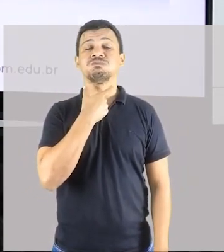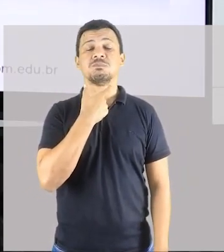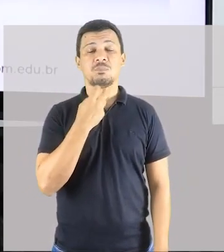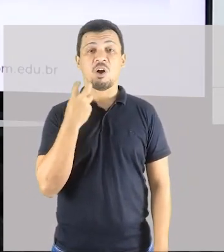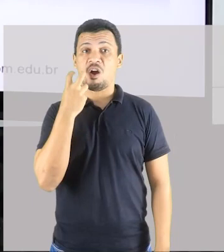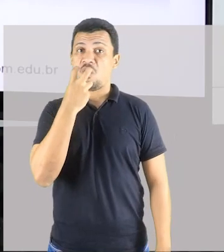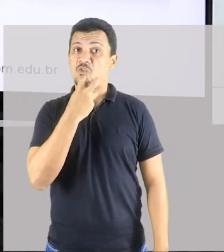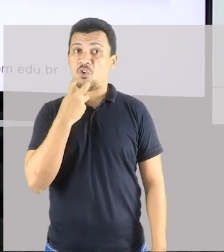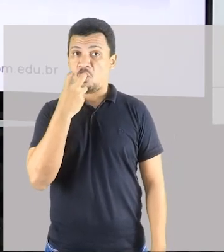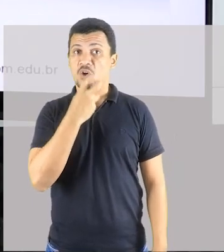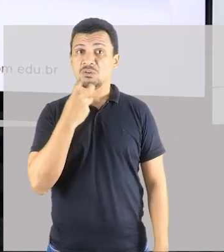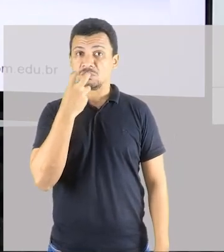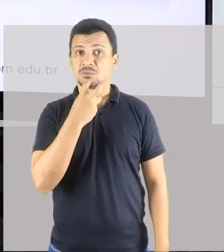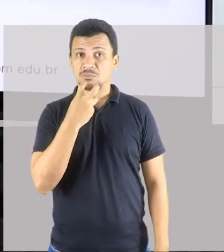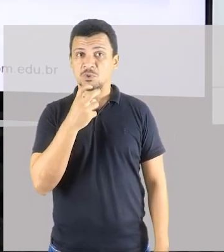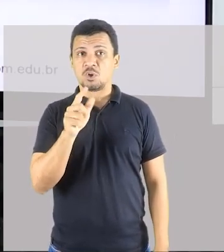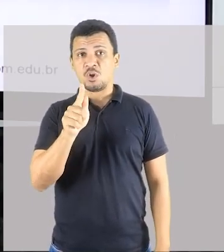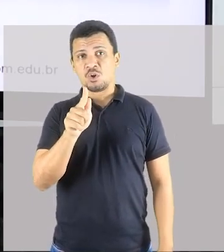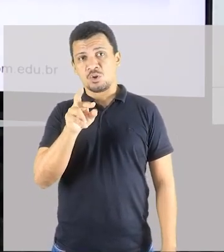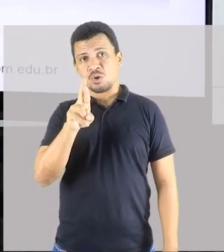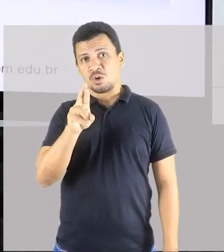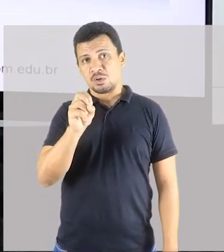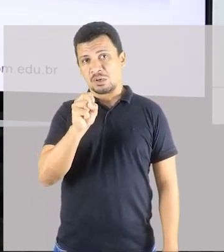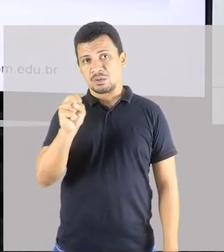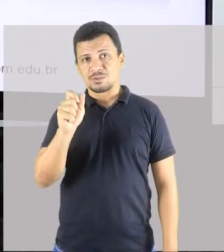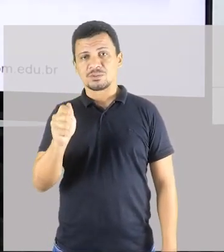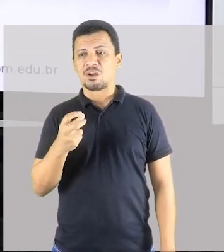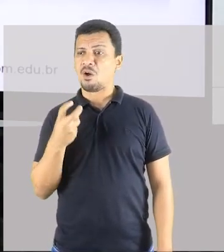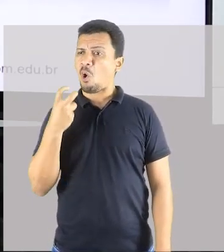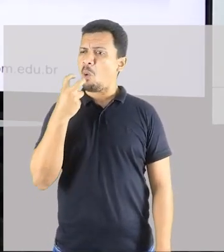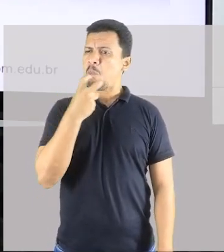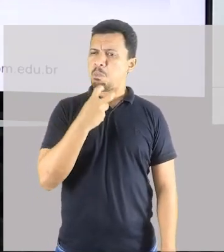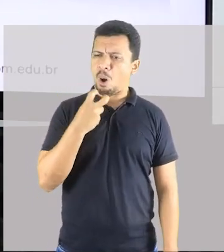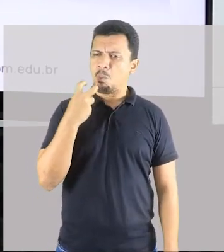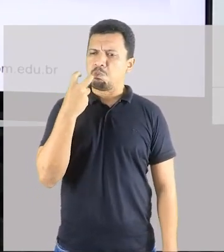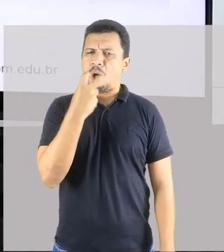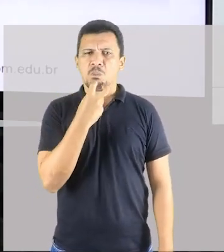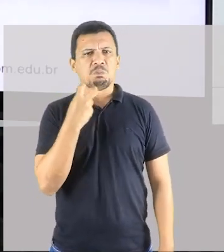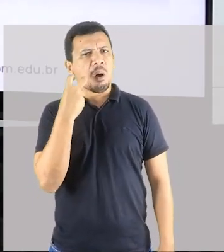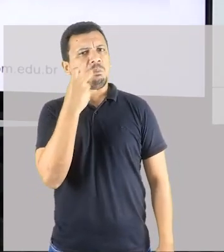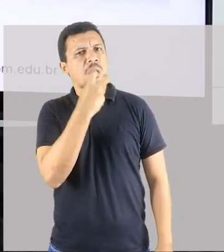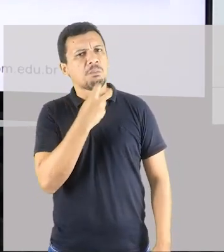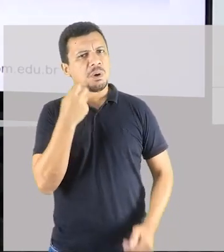essas cordas vocais, fazendo com que a sua voz ela fique com um tom, um